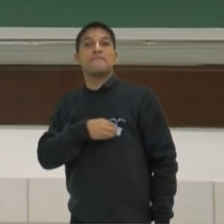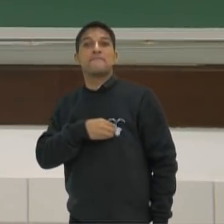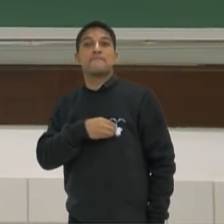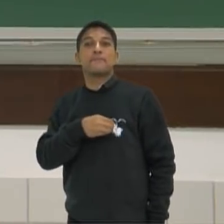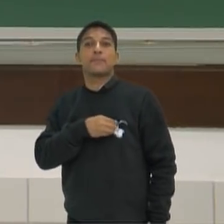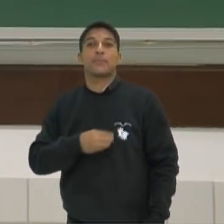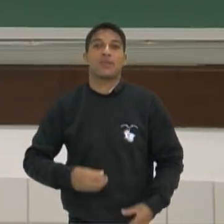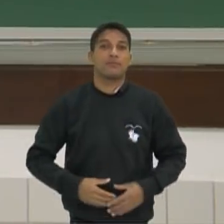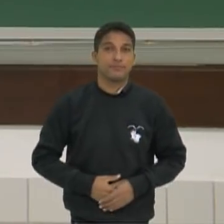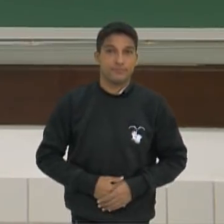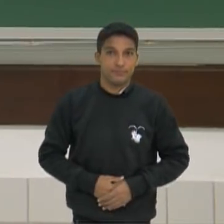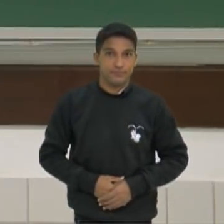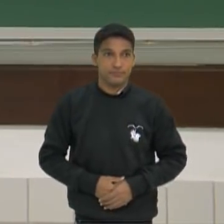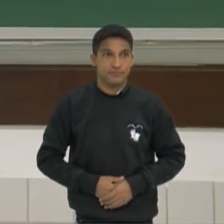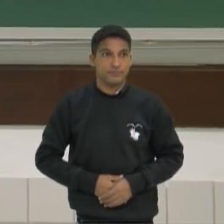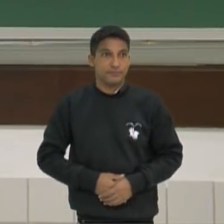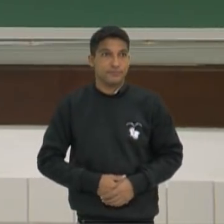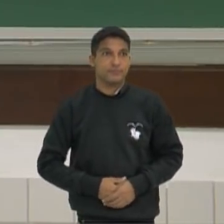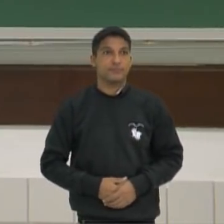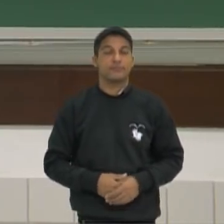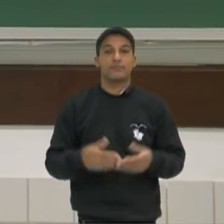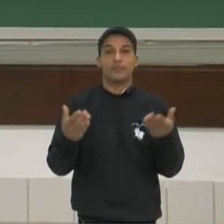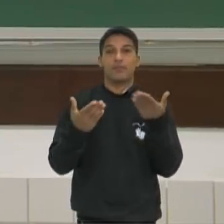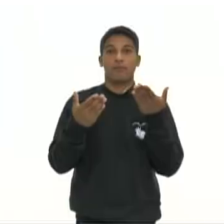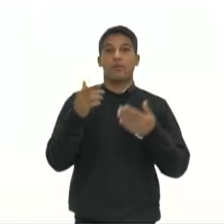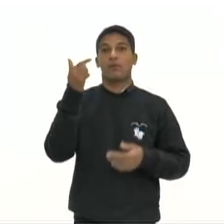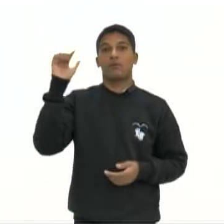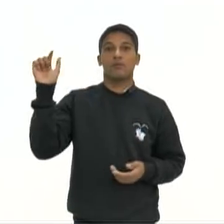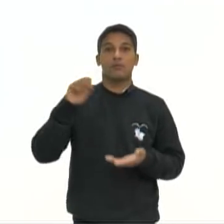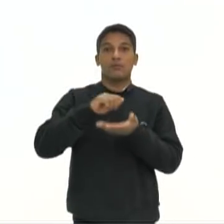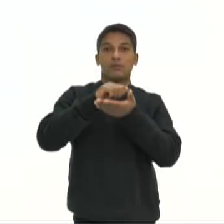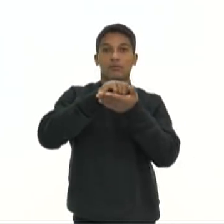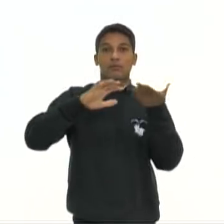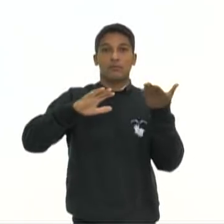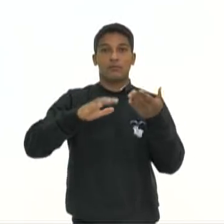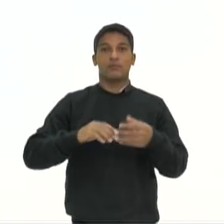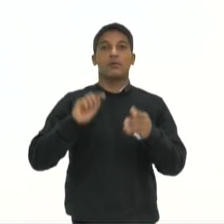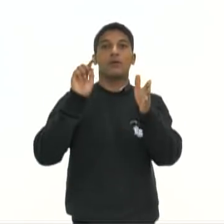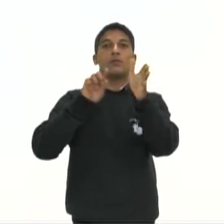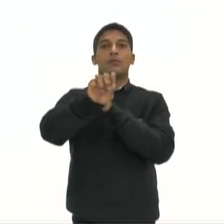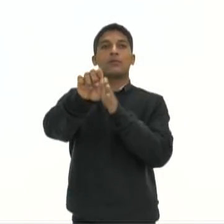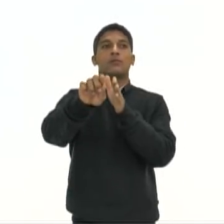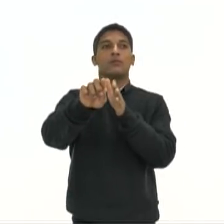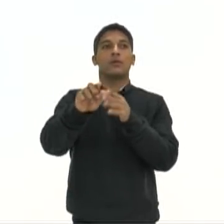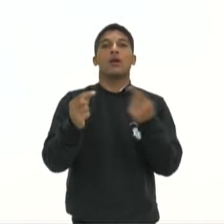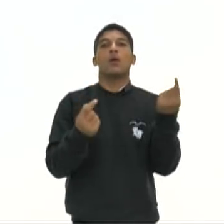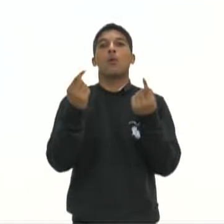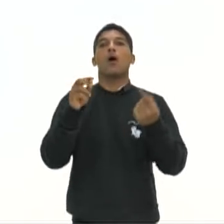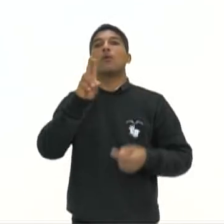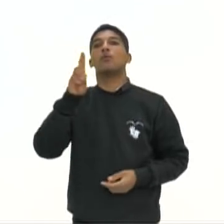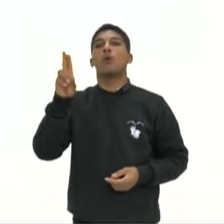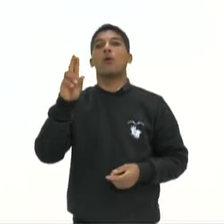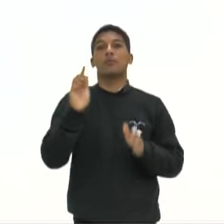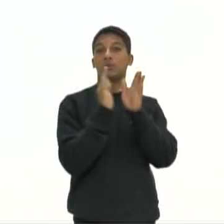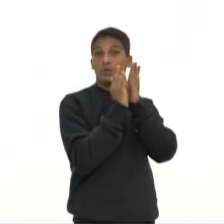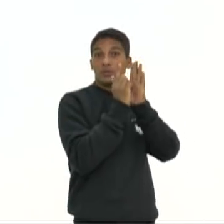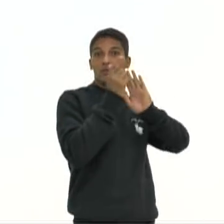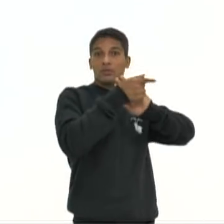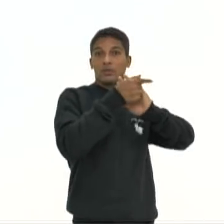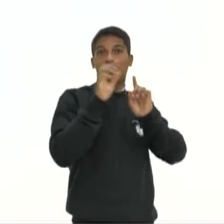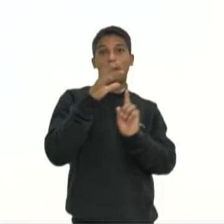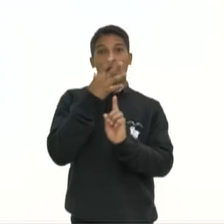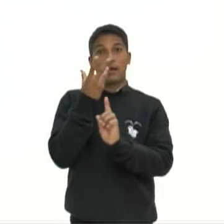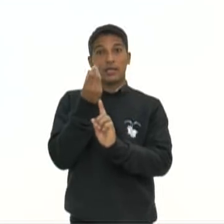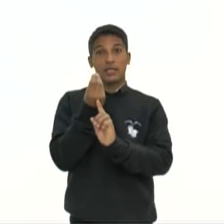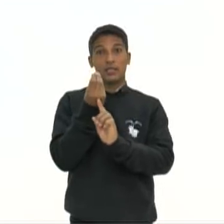atividade? Bom, a pergunta é: qual era o nome do gênero artístico literário que